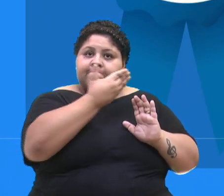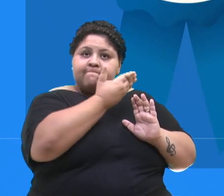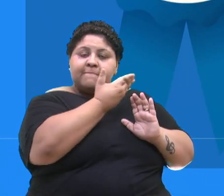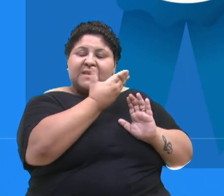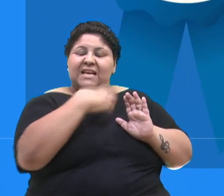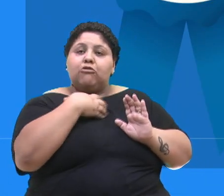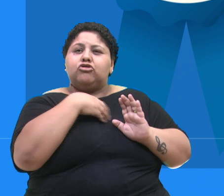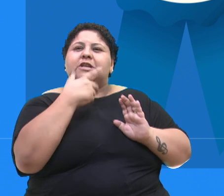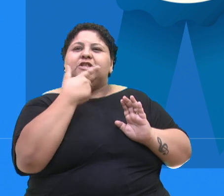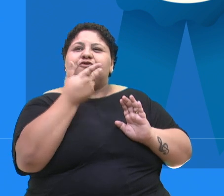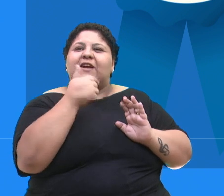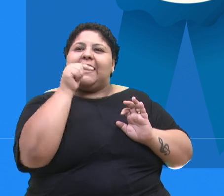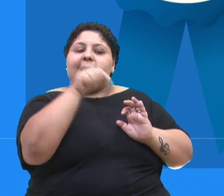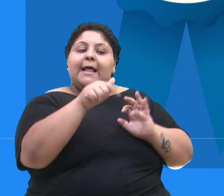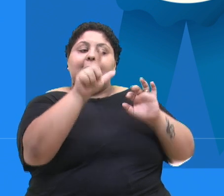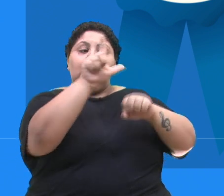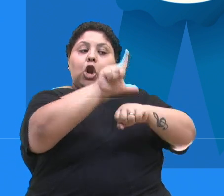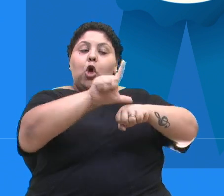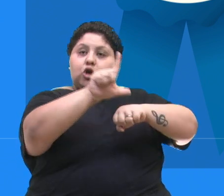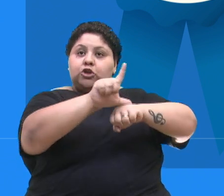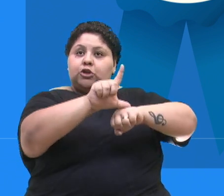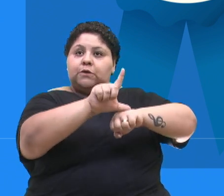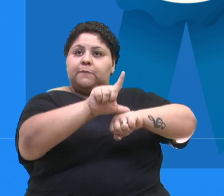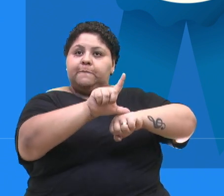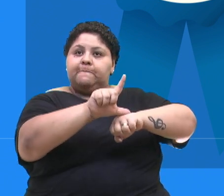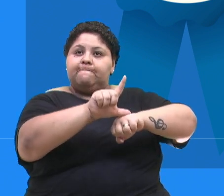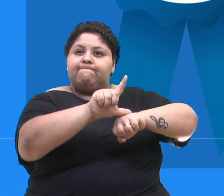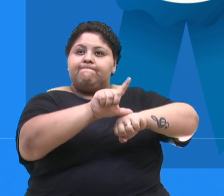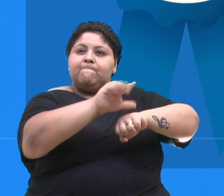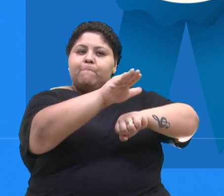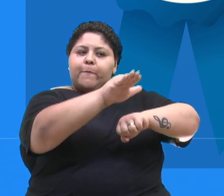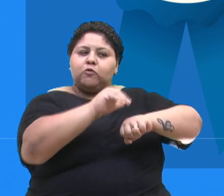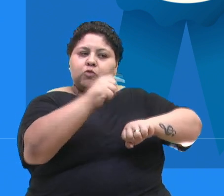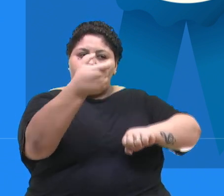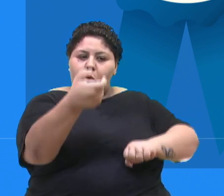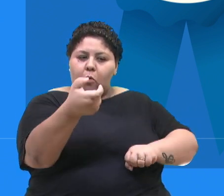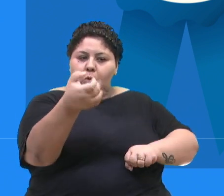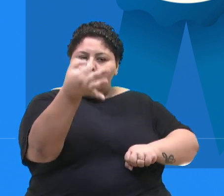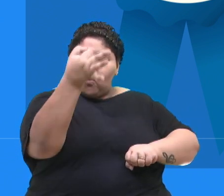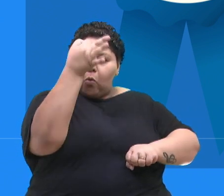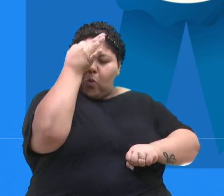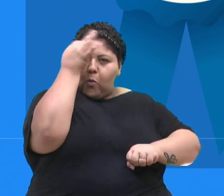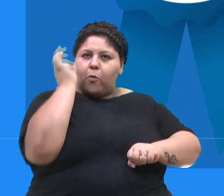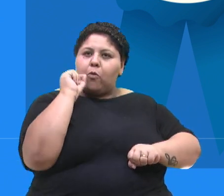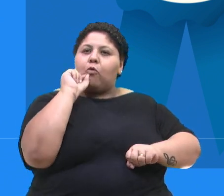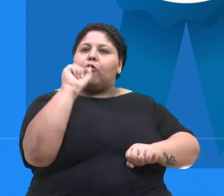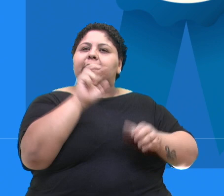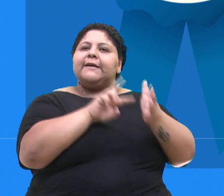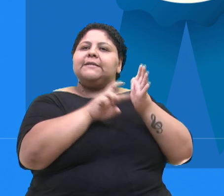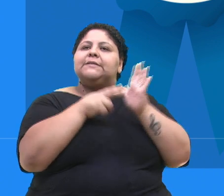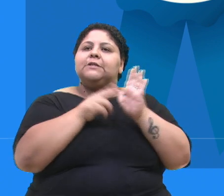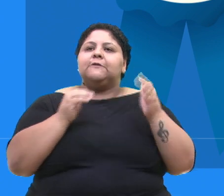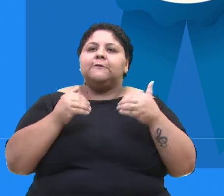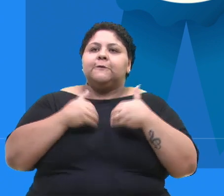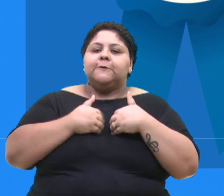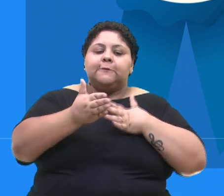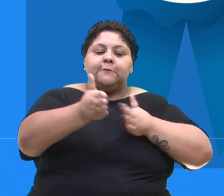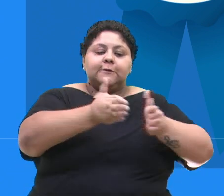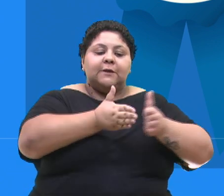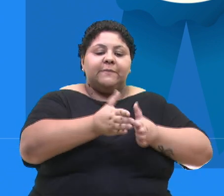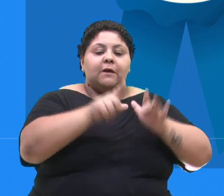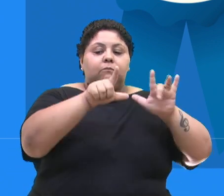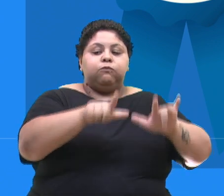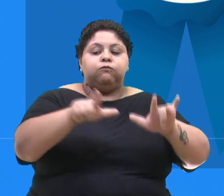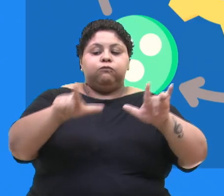que aquele estabelecimento buscou compreender, né, o que é o autismo e adaptar os seus espaços